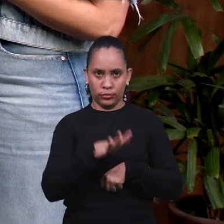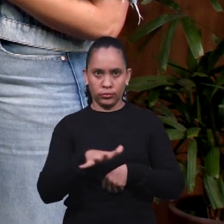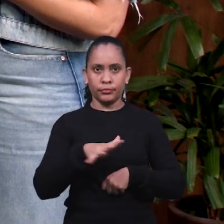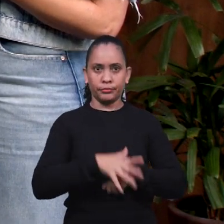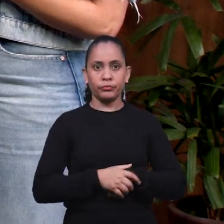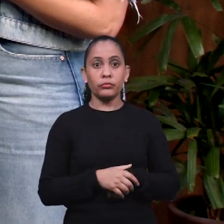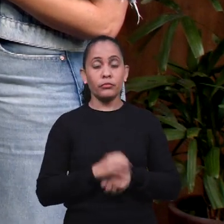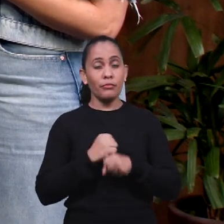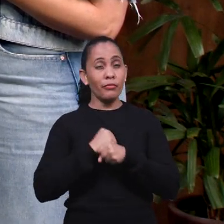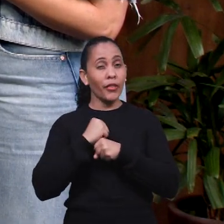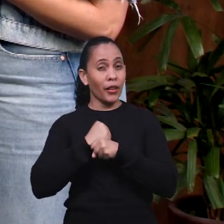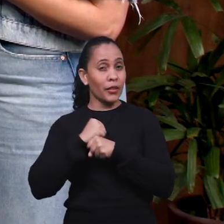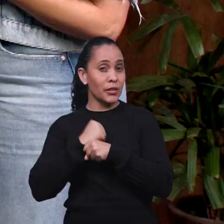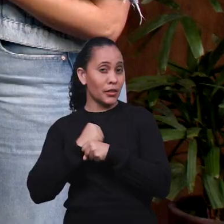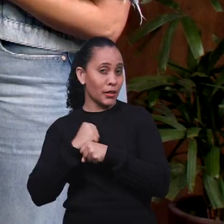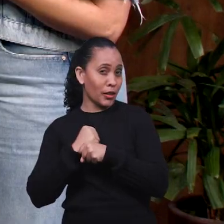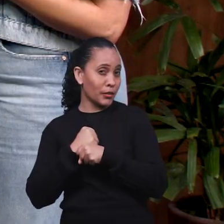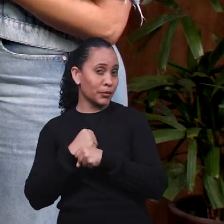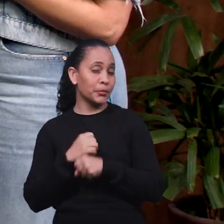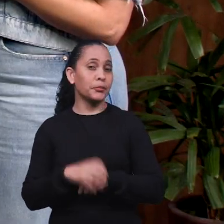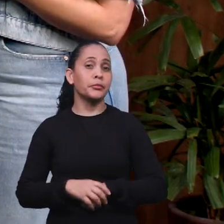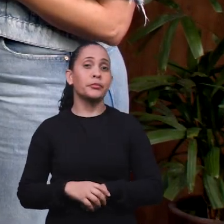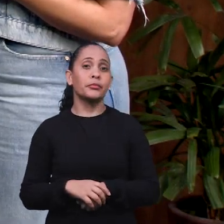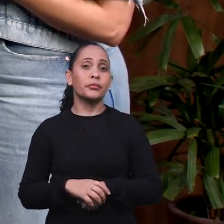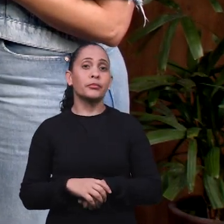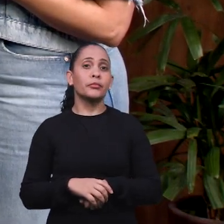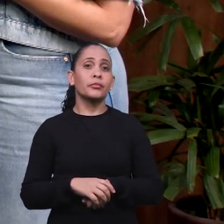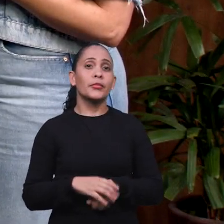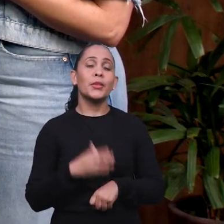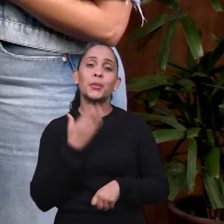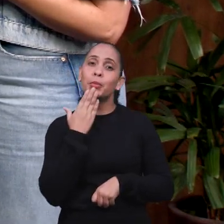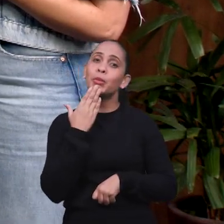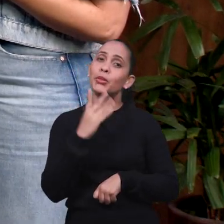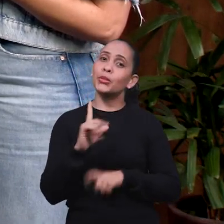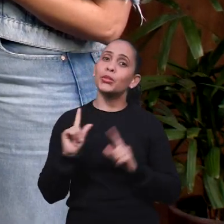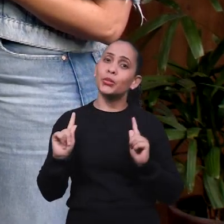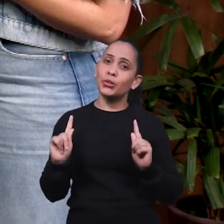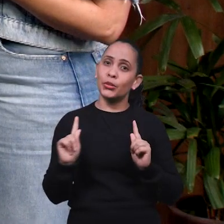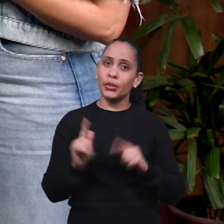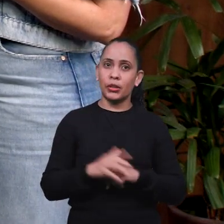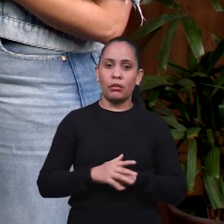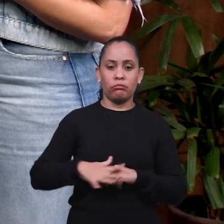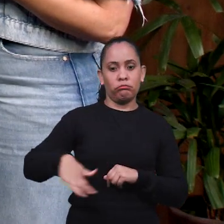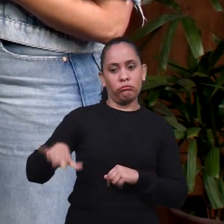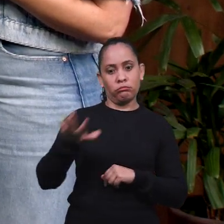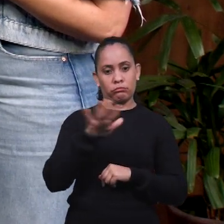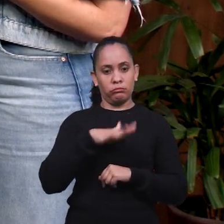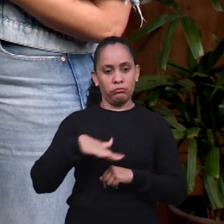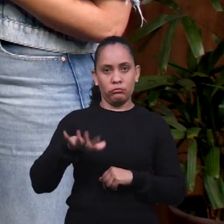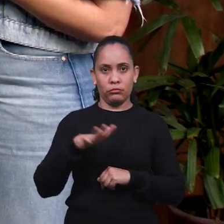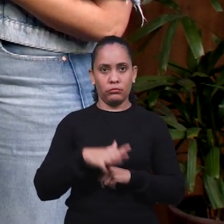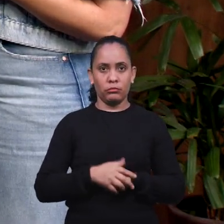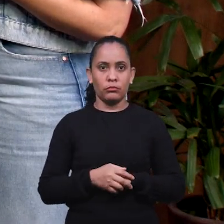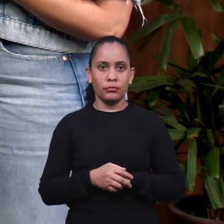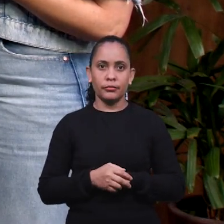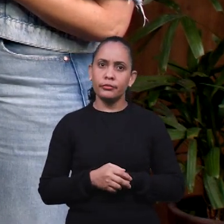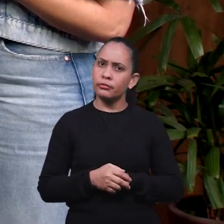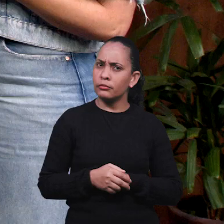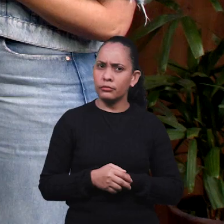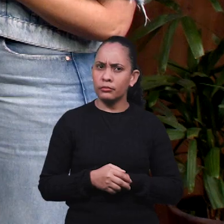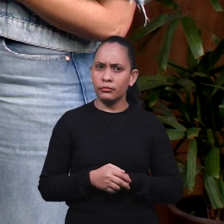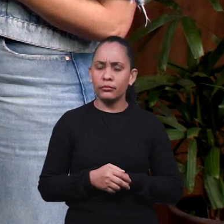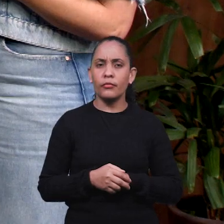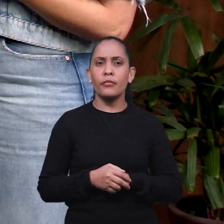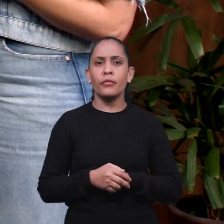né? Inclusive, esse ano foi feito de novo pela ONU, o Ano Internacional do Cooperativismo,